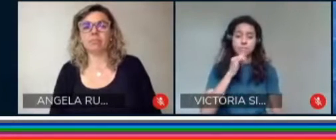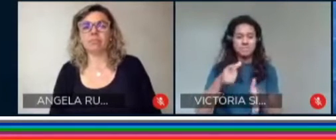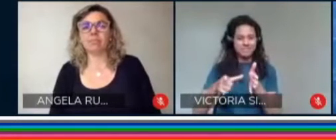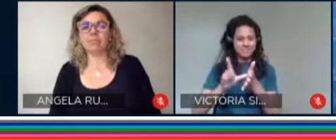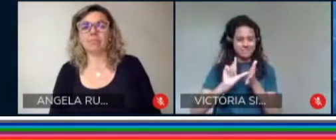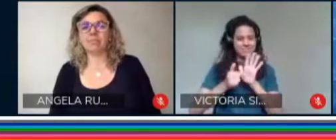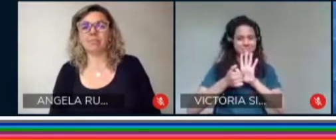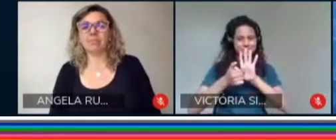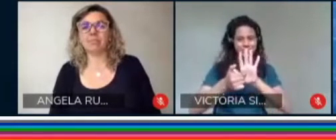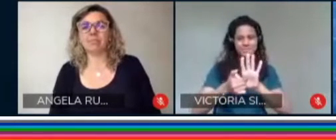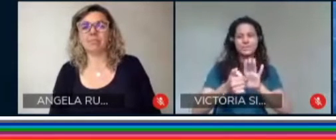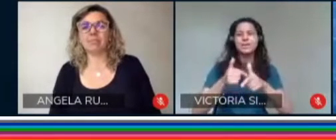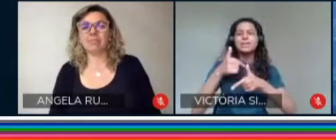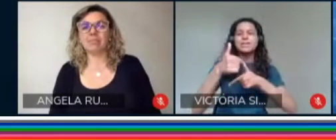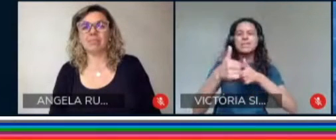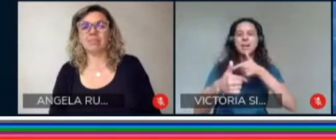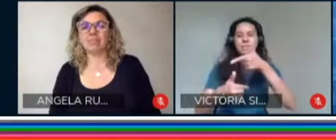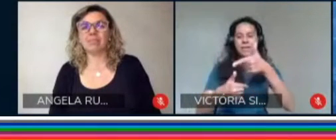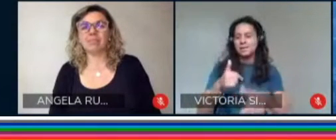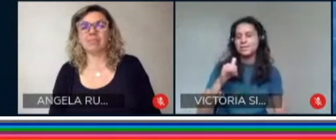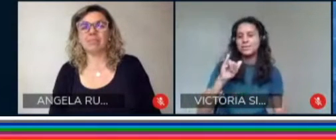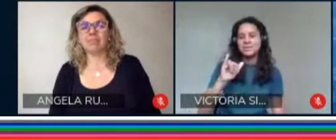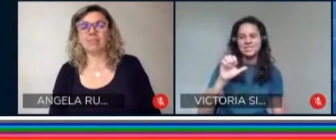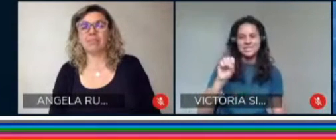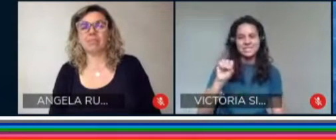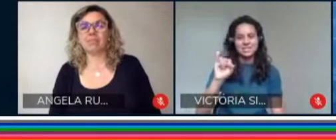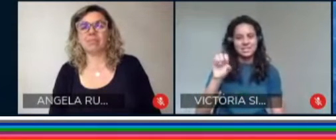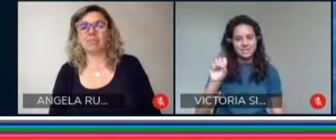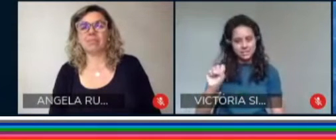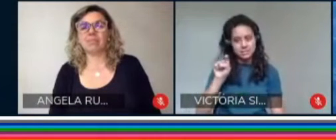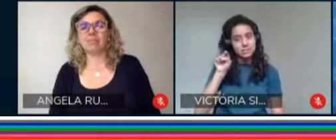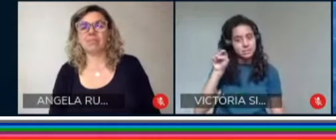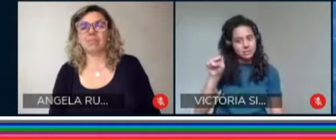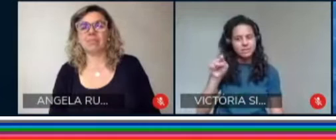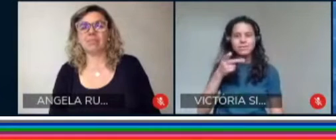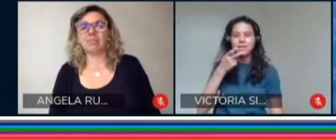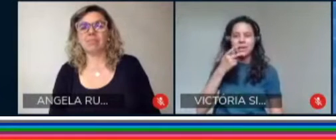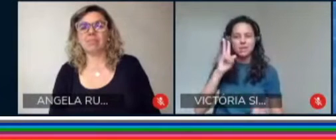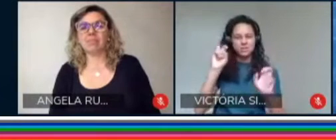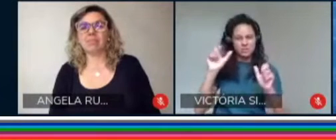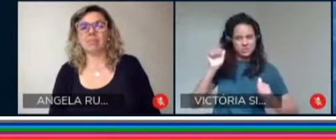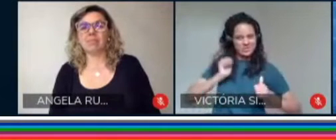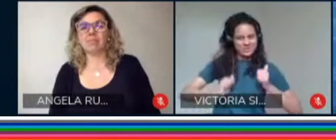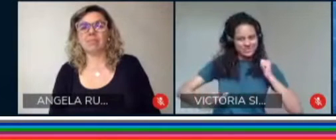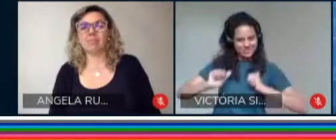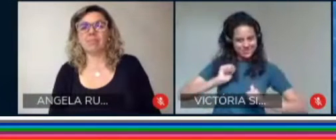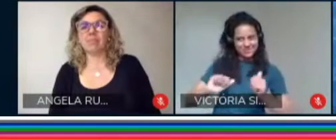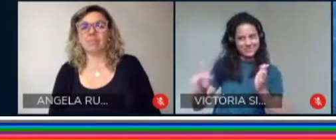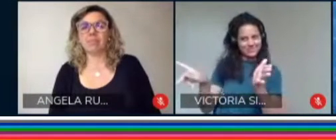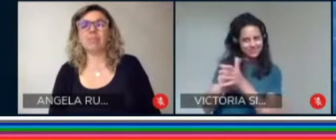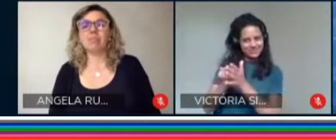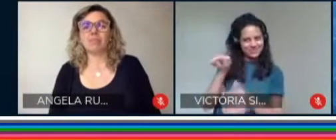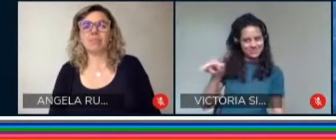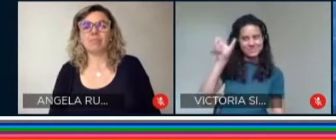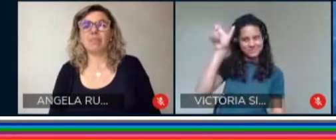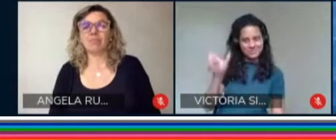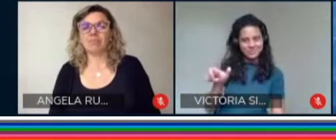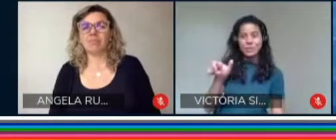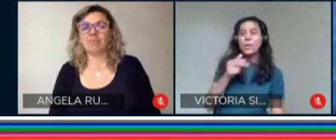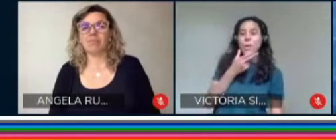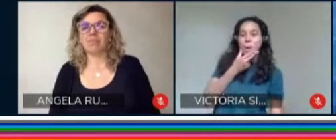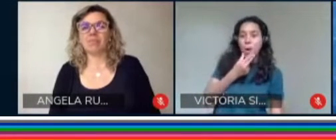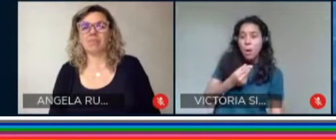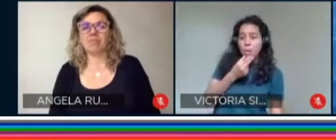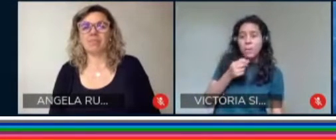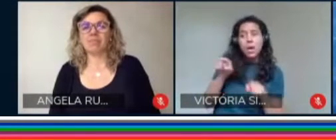na biografia dele, mas ela escolheu trabalhar com a produção artística, né? E poderia ter ido para âmbitos diferentes